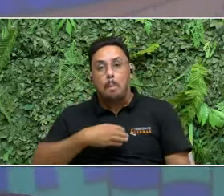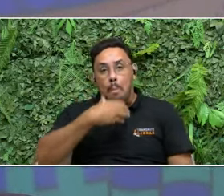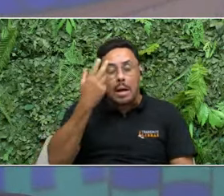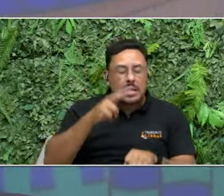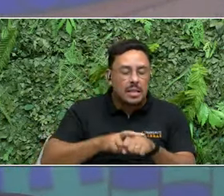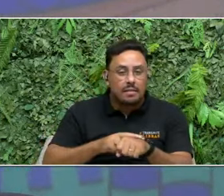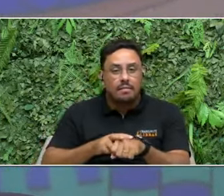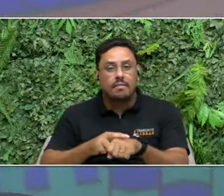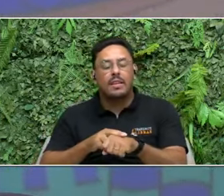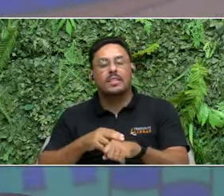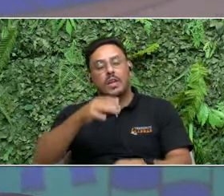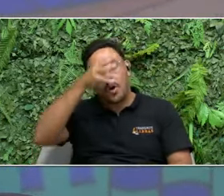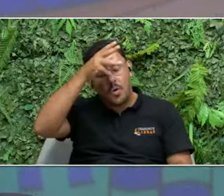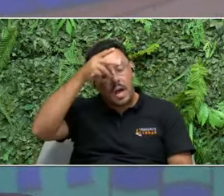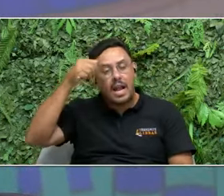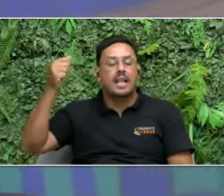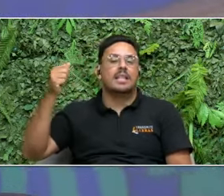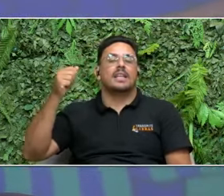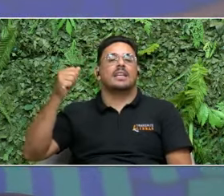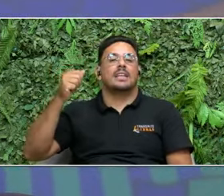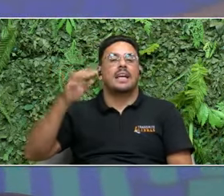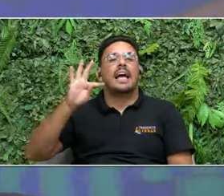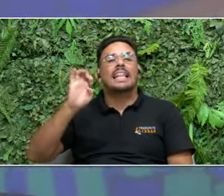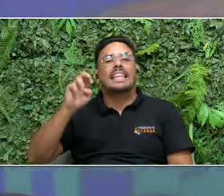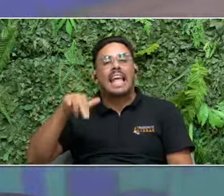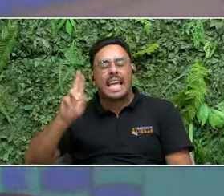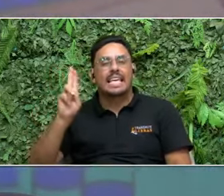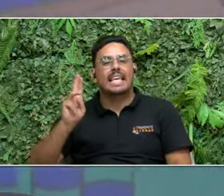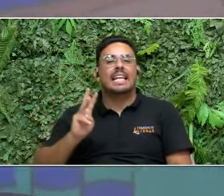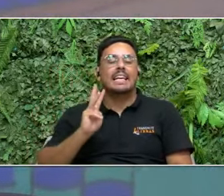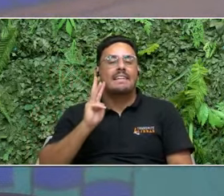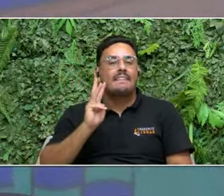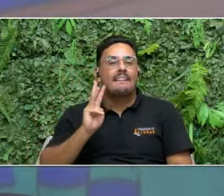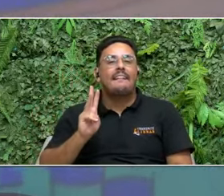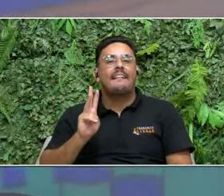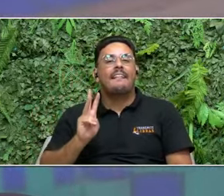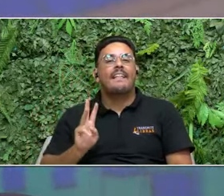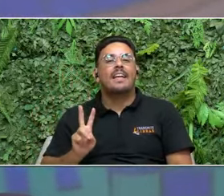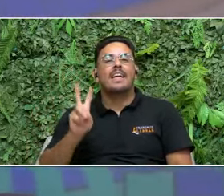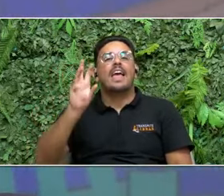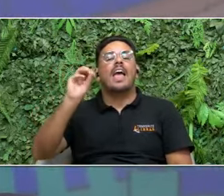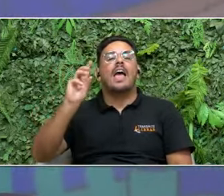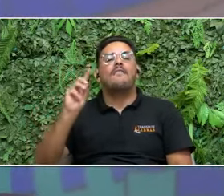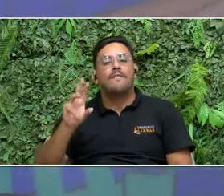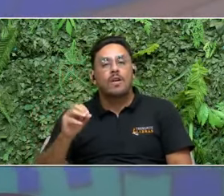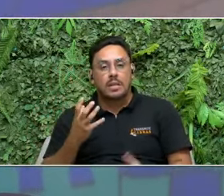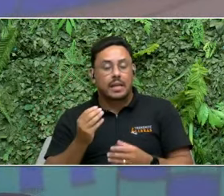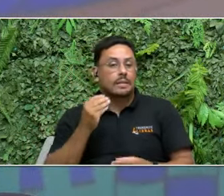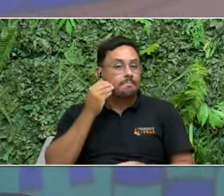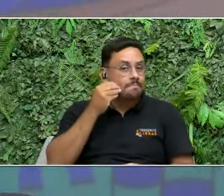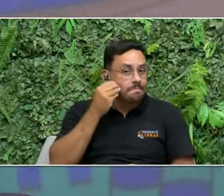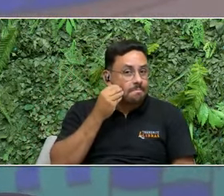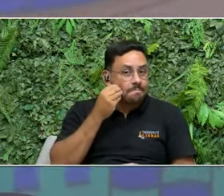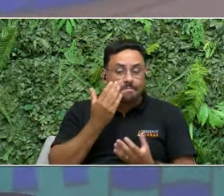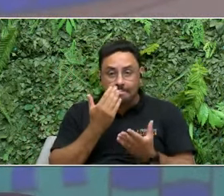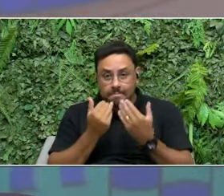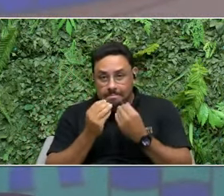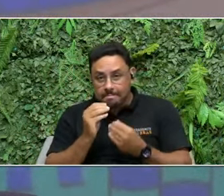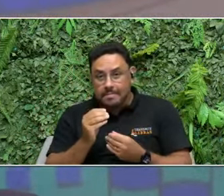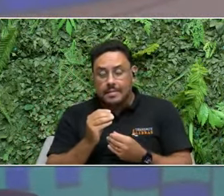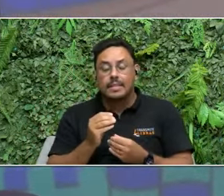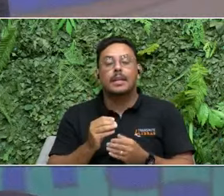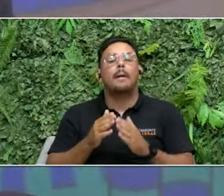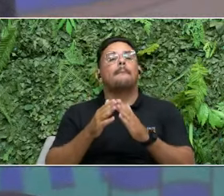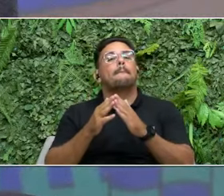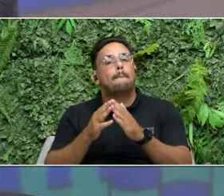guaraná tequila e vodica né olha olha a sensação tequila e vodica ficou a fim de experimentar então faz o seguinte ó pede pro